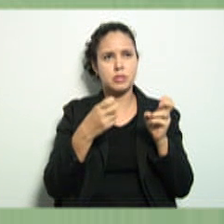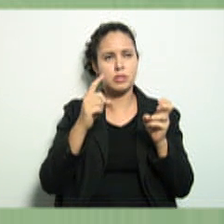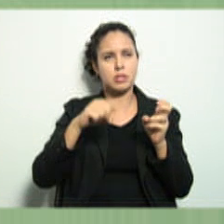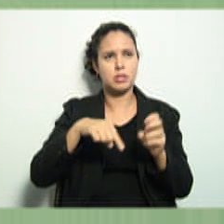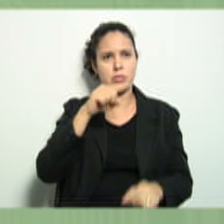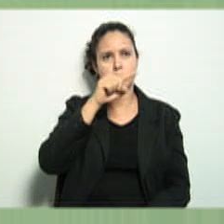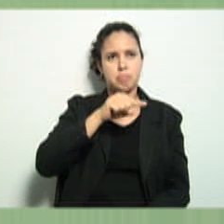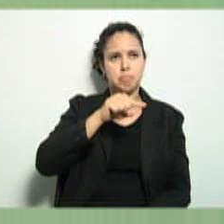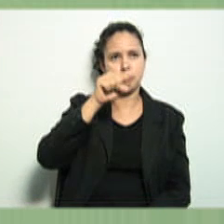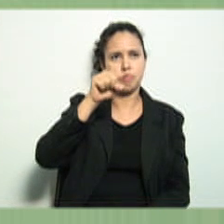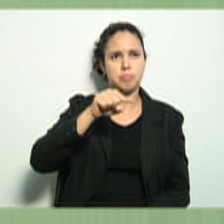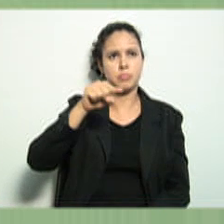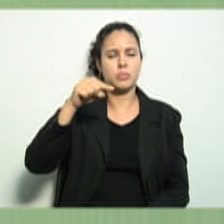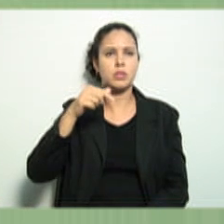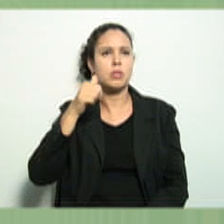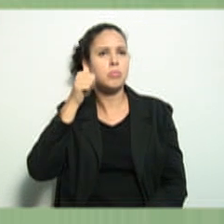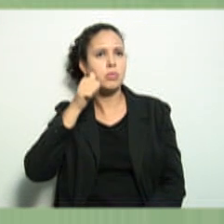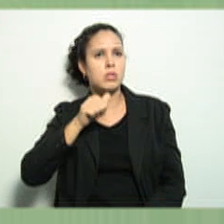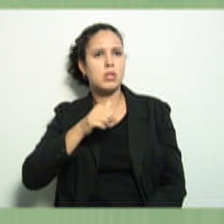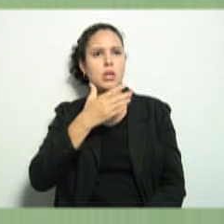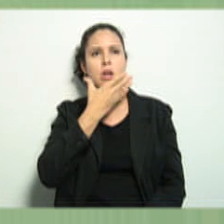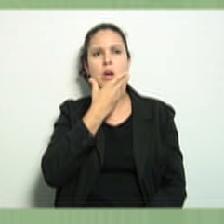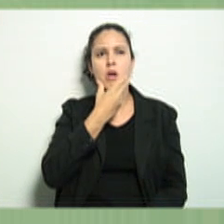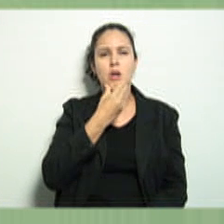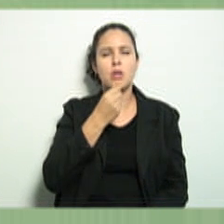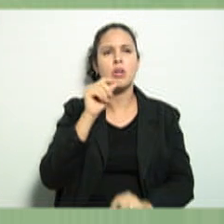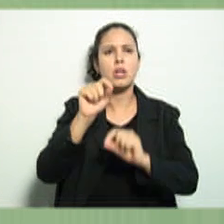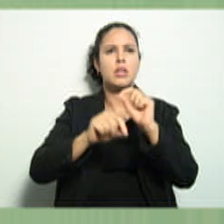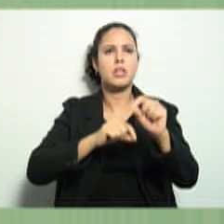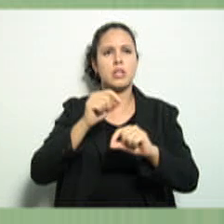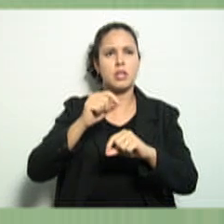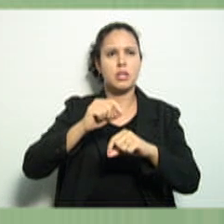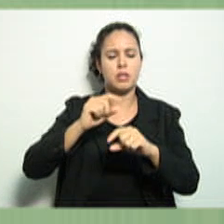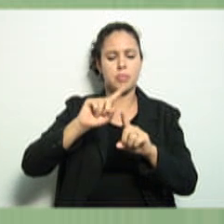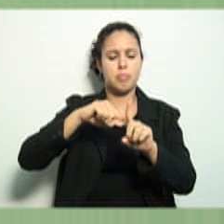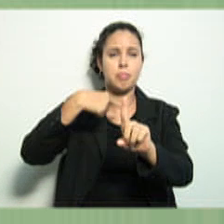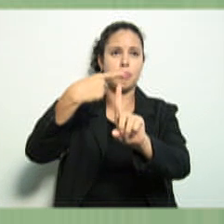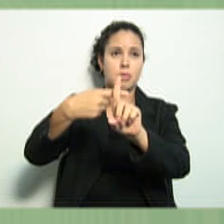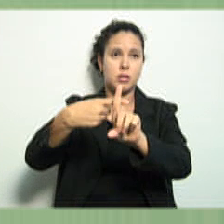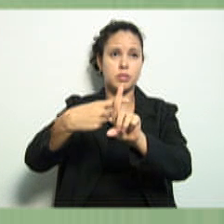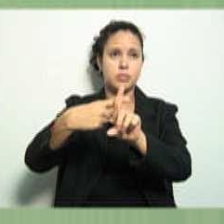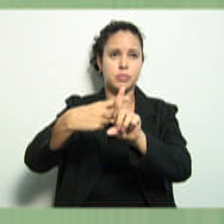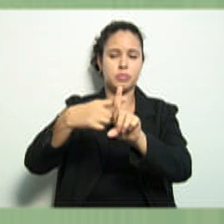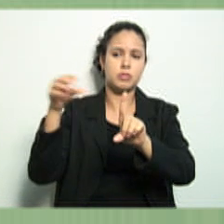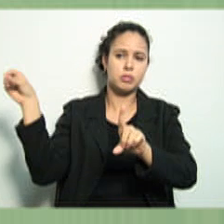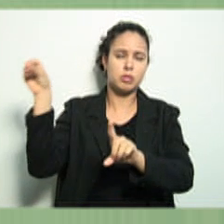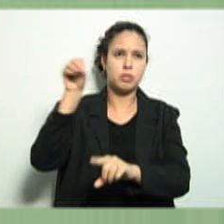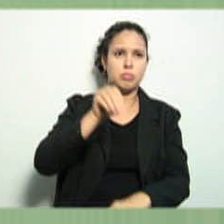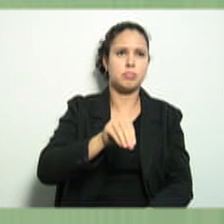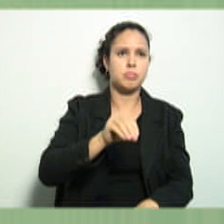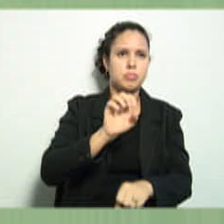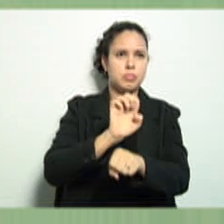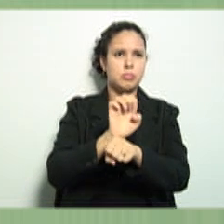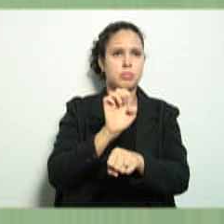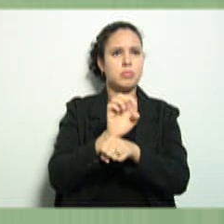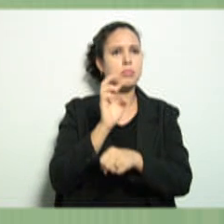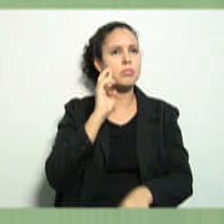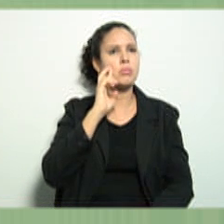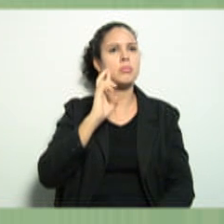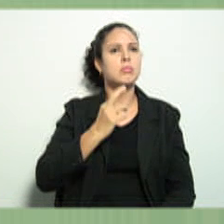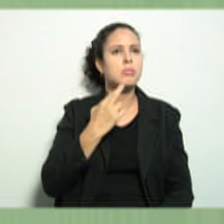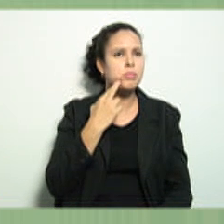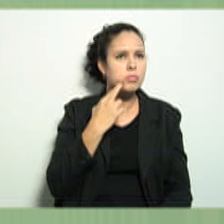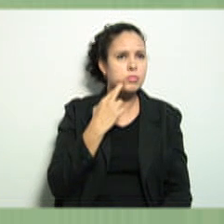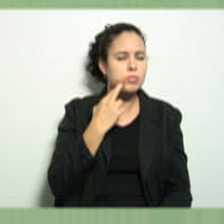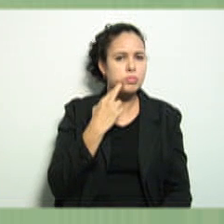também ali, homens e mulheres. Quem migravam mais ou quem vieram mais para o estado de Rondônia nesse período aí da guerra,